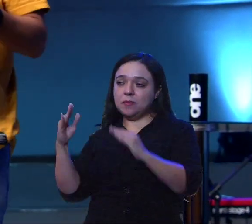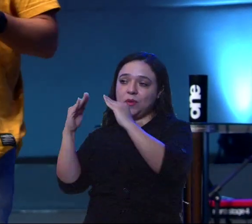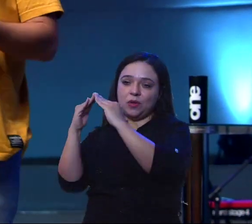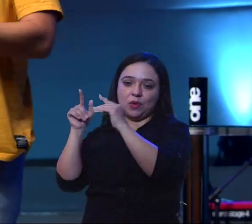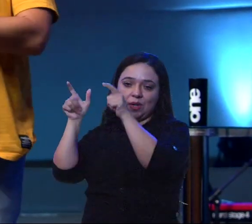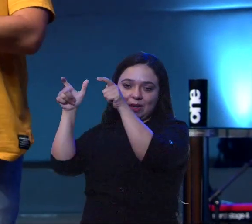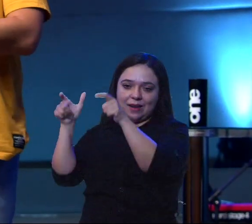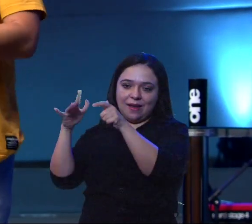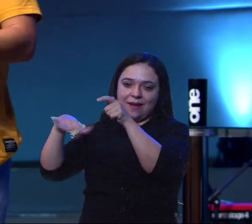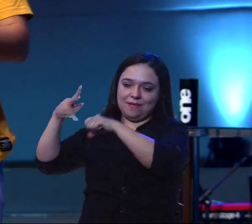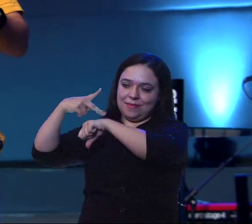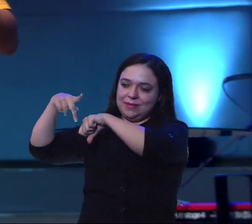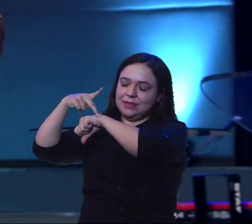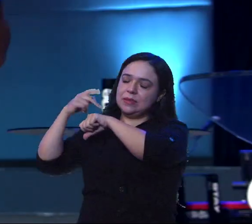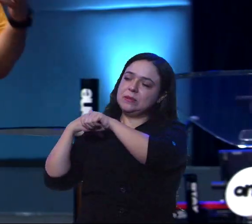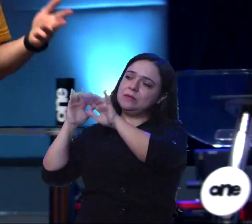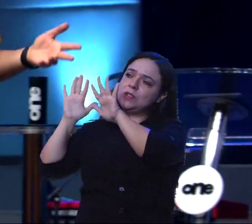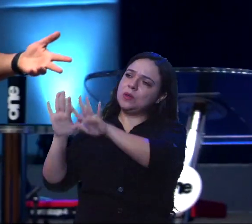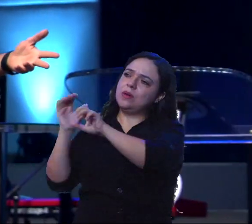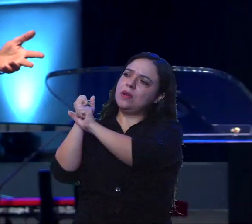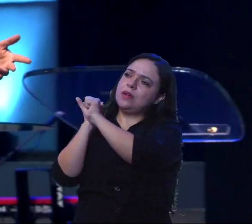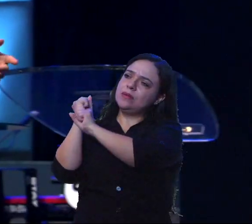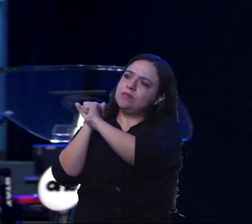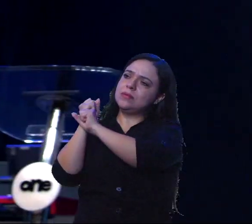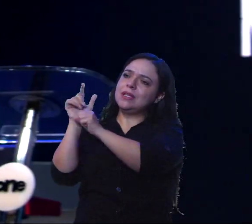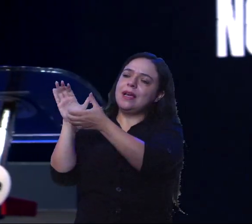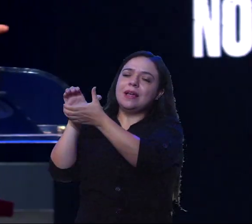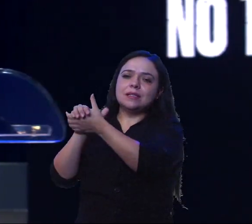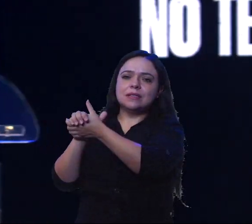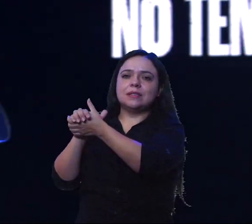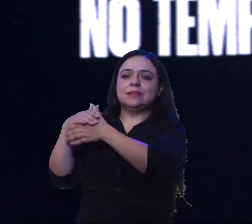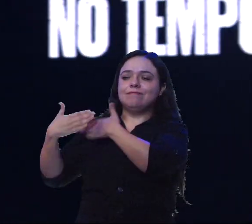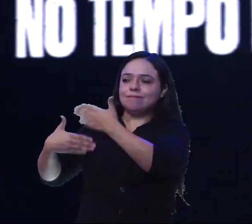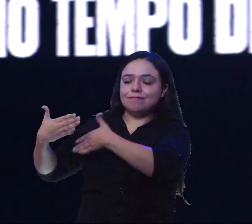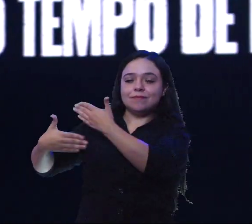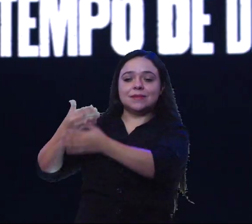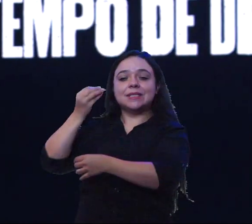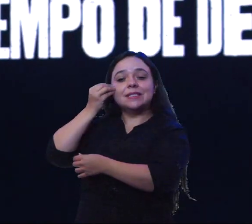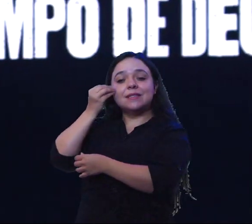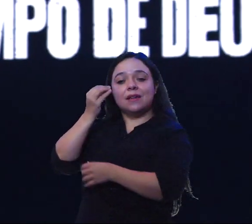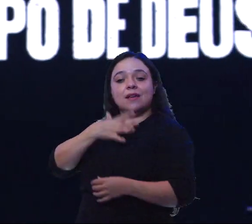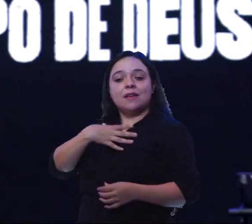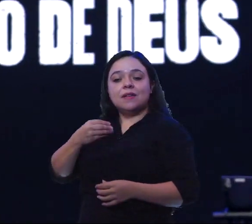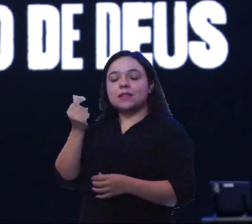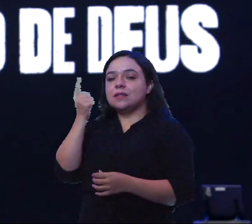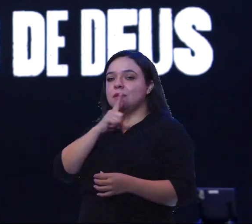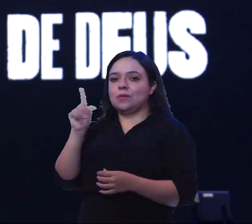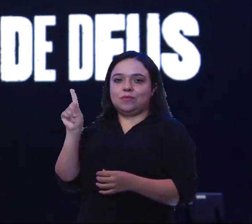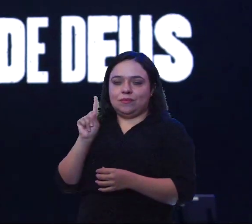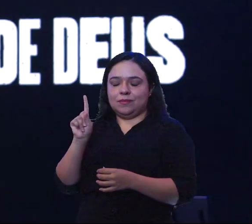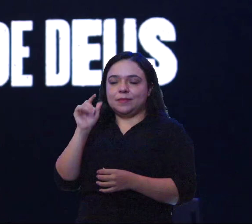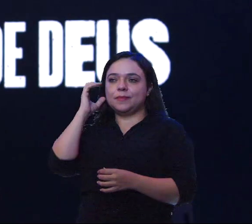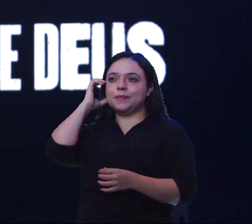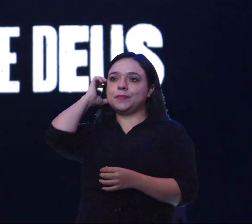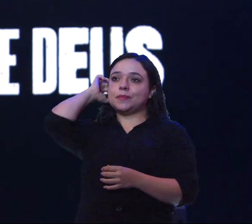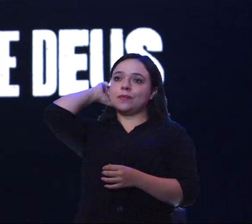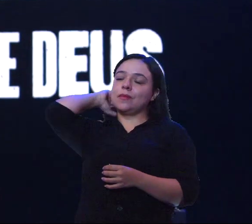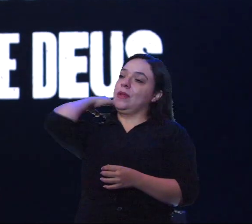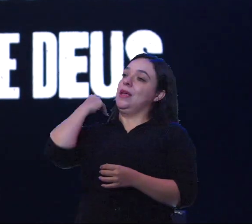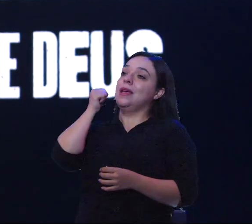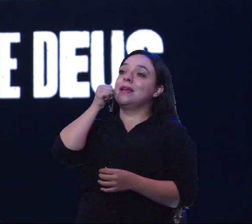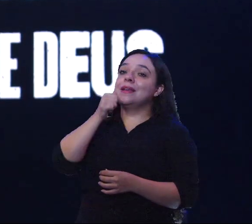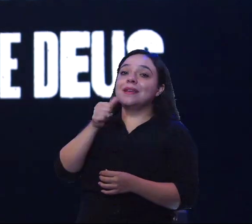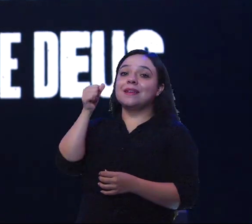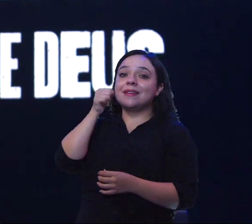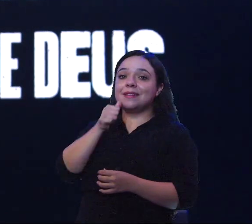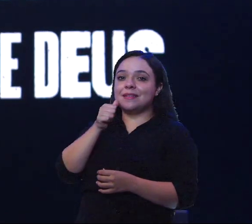com eles também. E já faziam alguns anos que eles estavam casados, estavam tentando ter filhos e não conseguiam. Recentemente, antes de nos encontrarmos, ela tinha tido aí